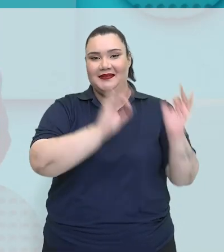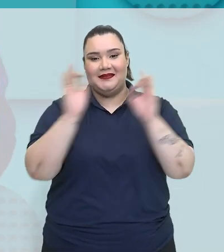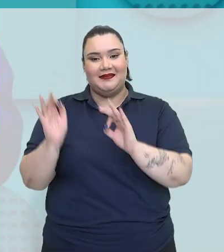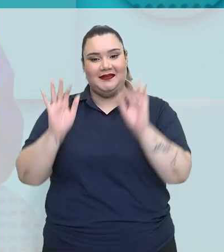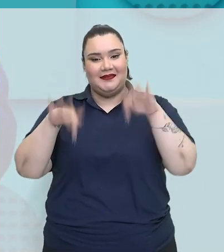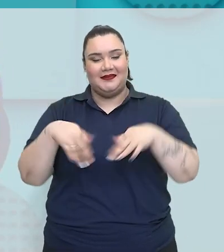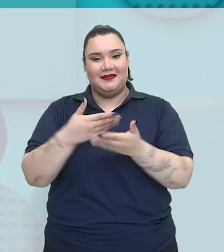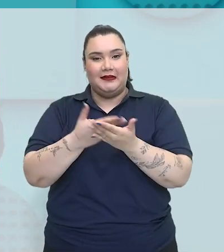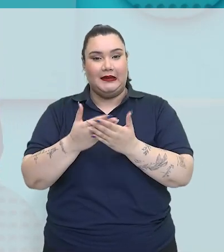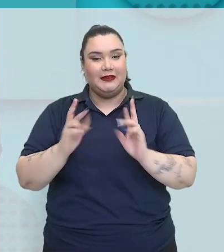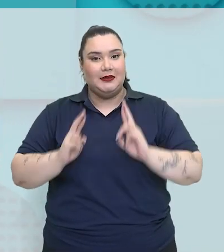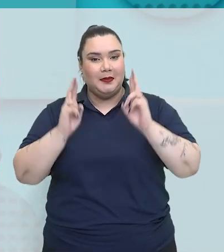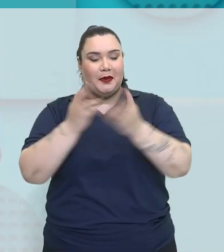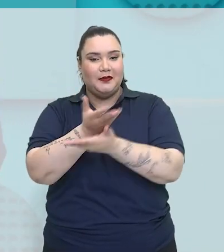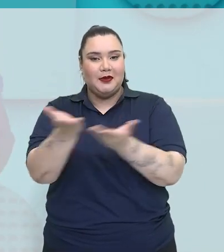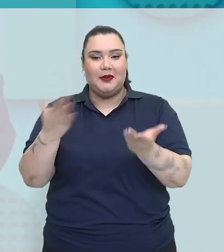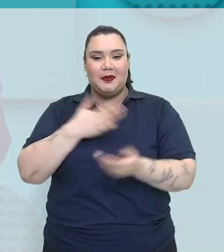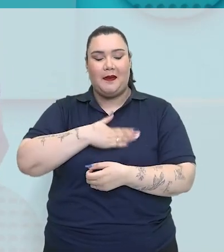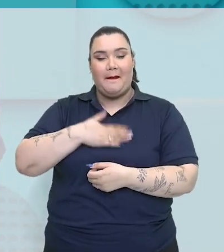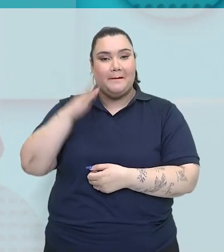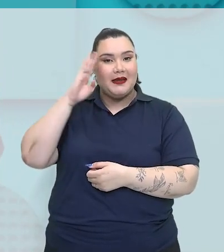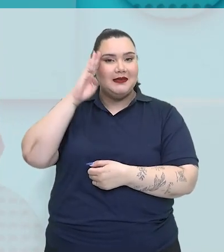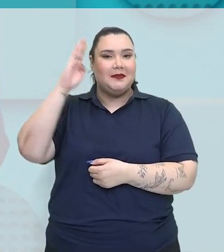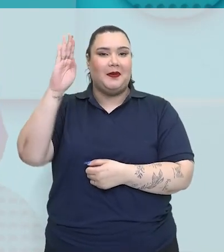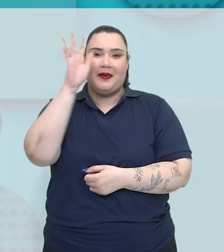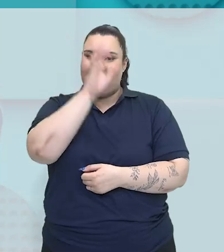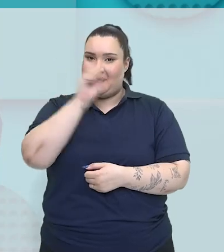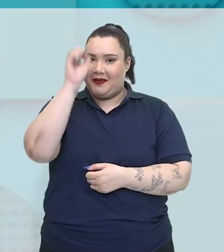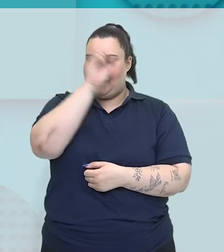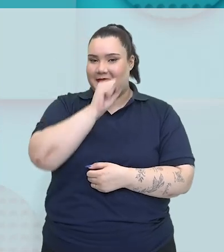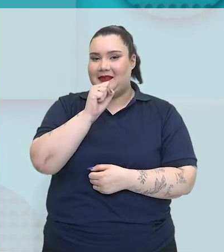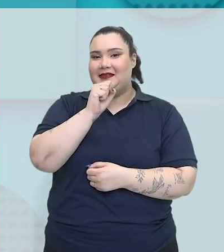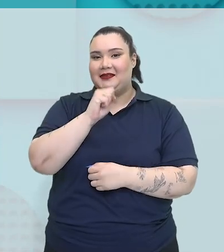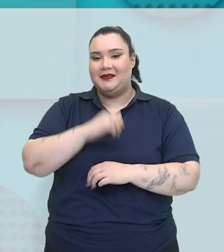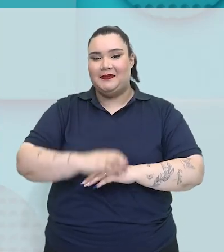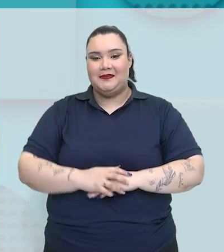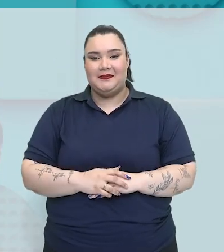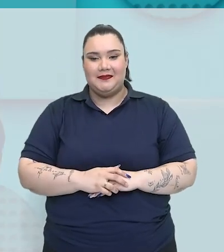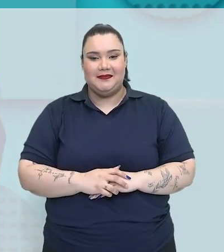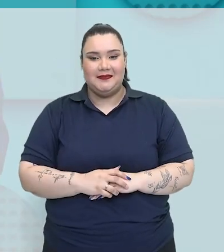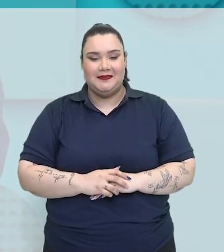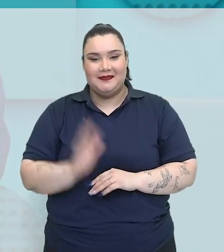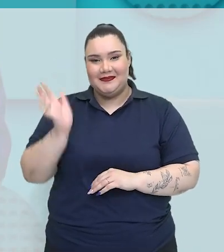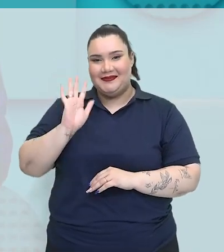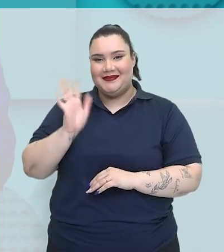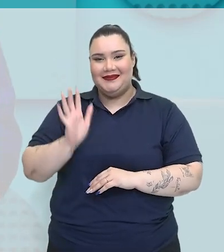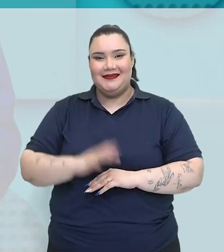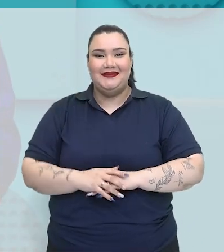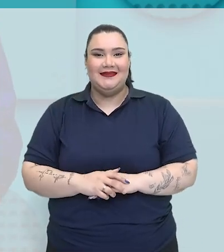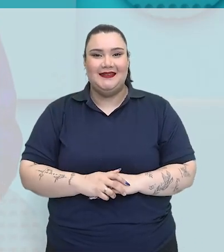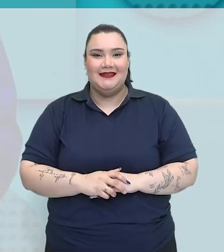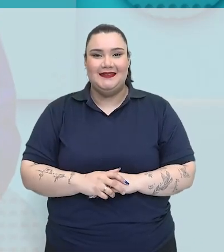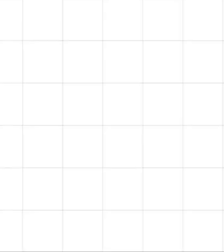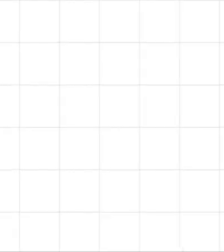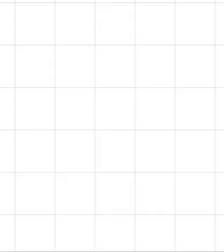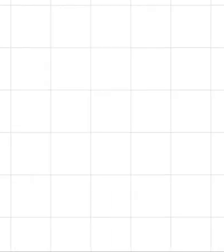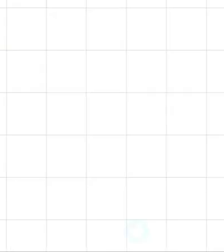aqui a nossa aula. Espero que você tenha gostado, mas, sobretudo, que você tenha aprendido. Até a próxima.